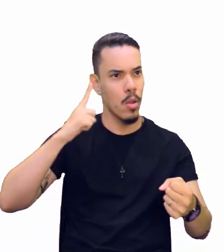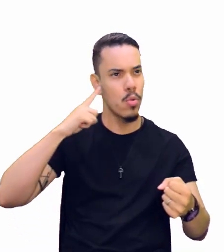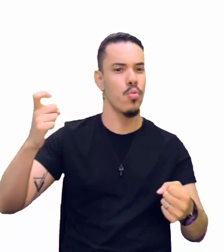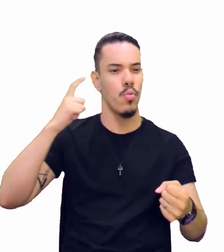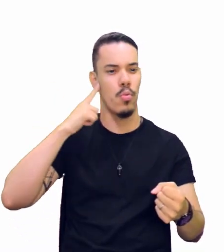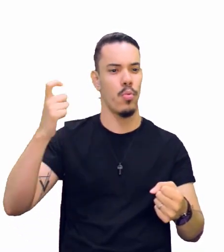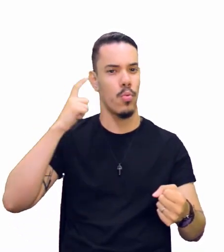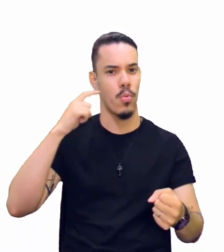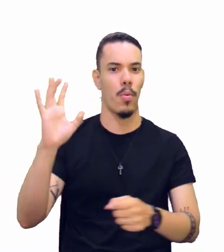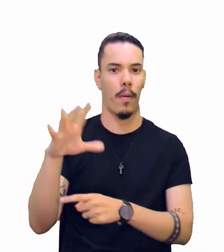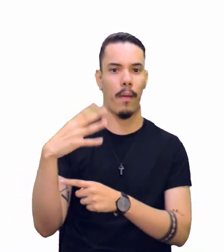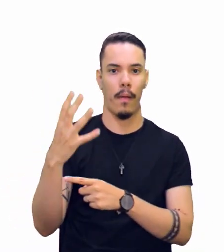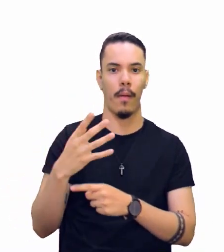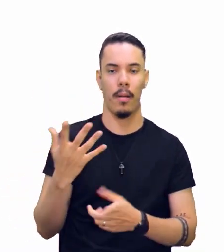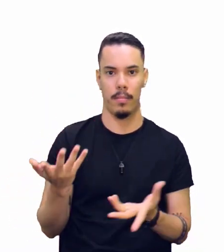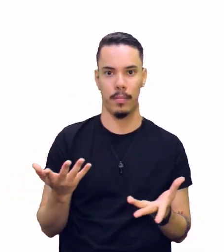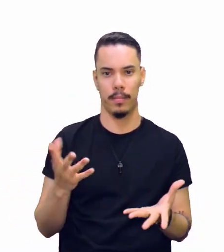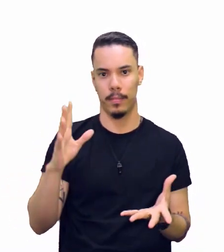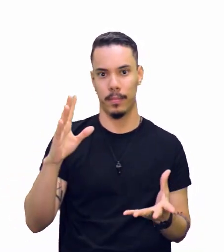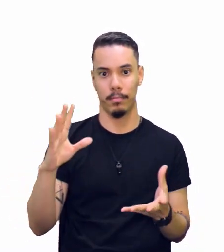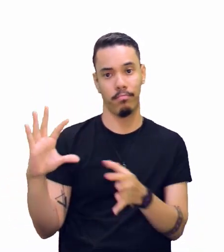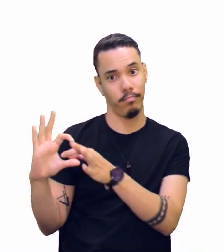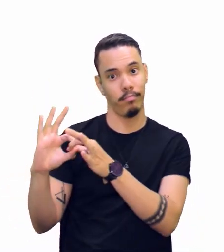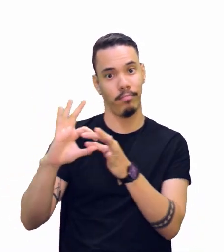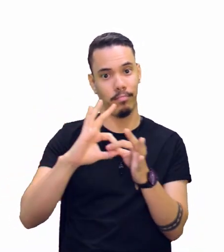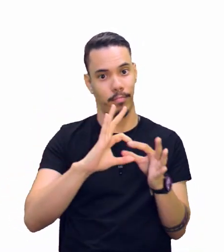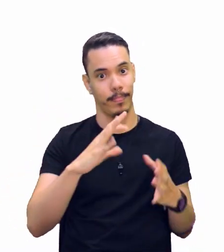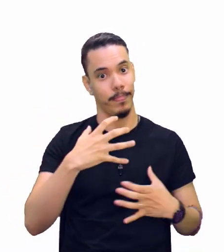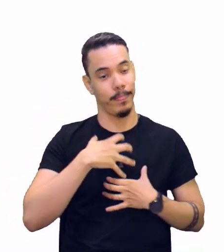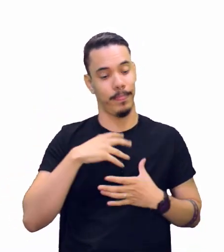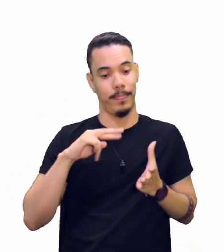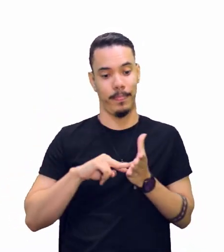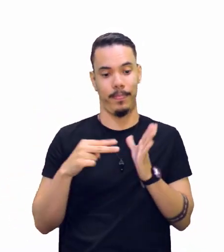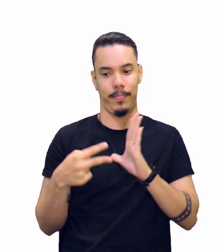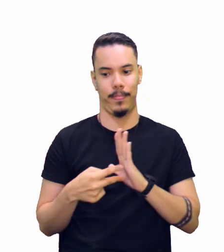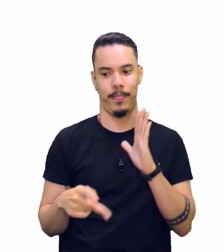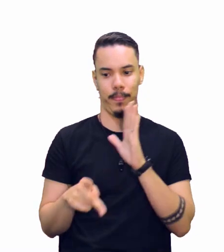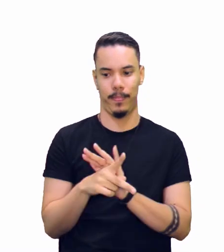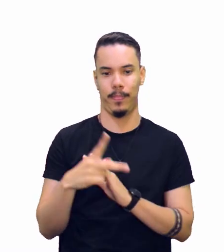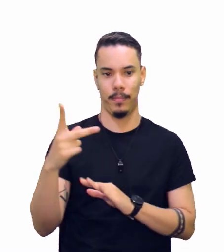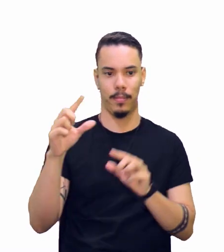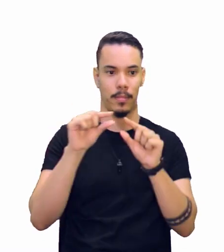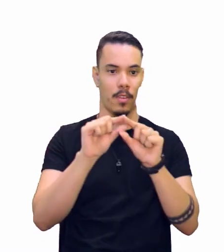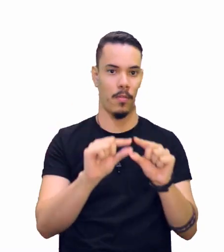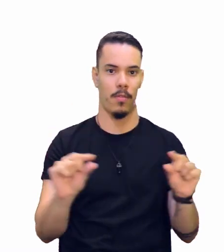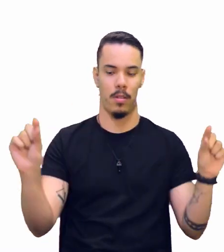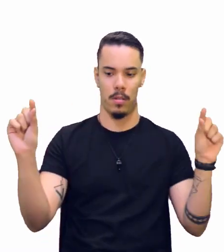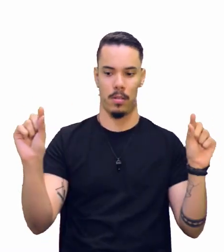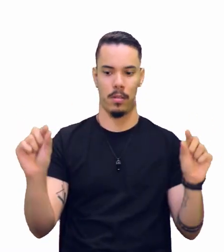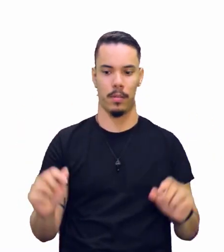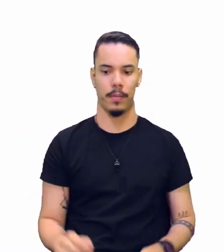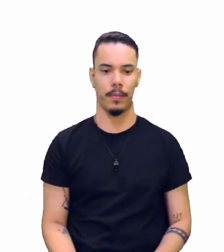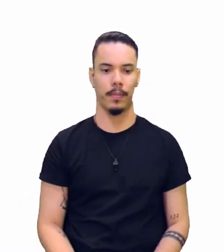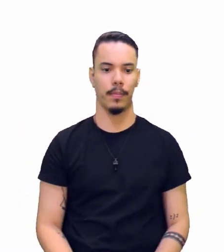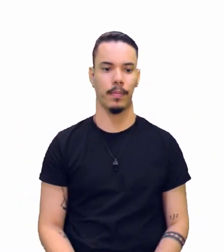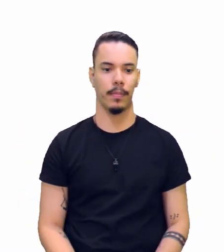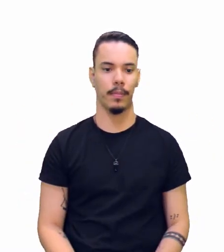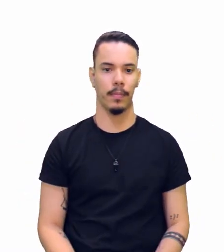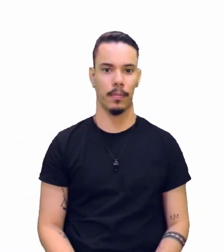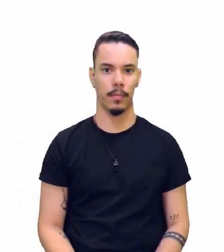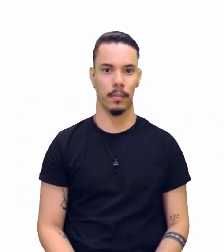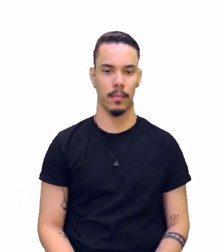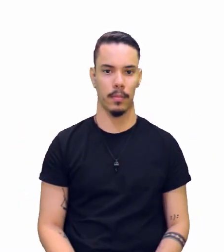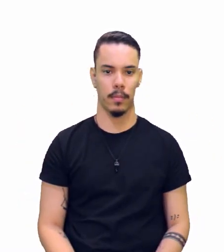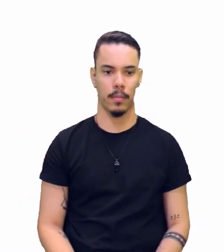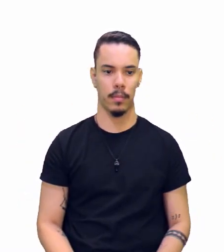Dispara. Então você vai para uma questão de significado, né? O sentido aí que dá para você colocar é que ele dispara. E é